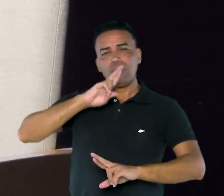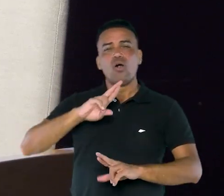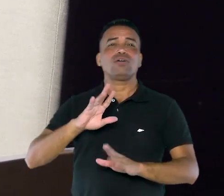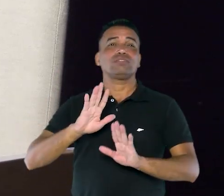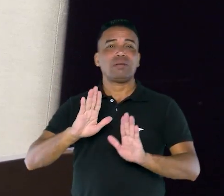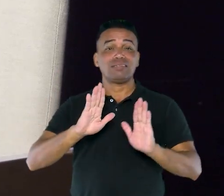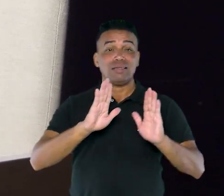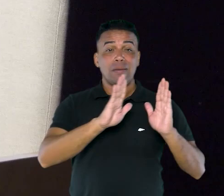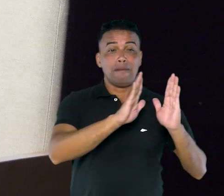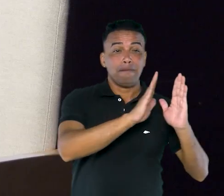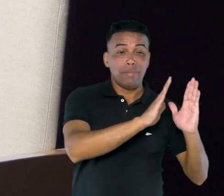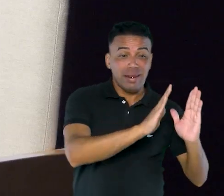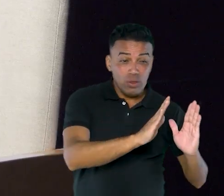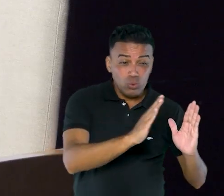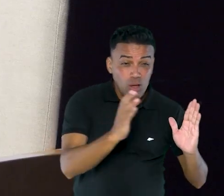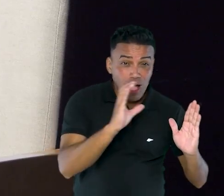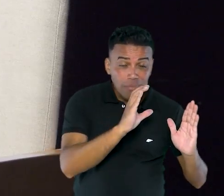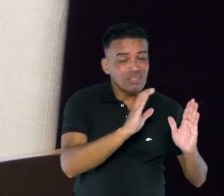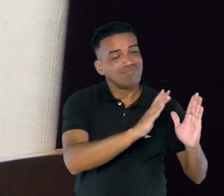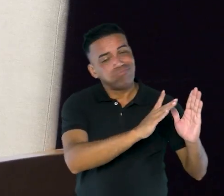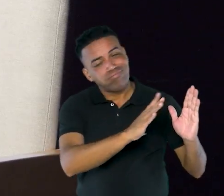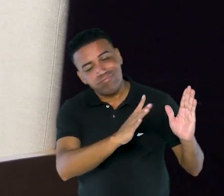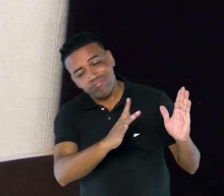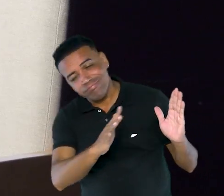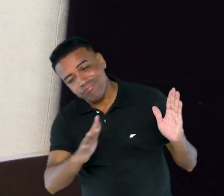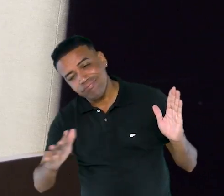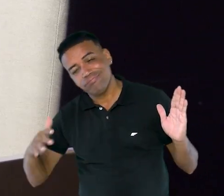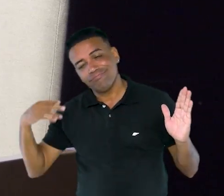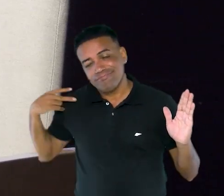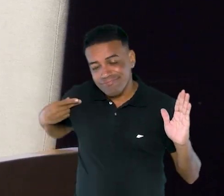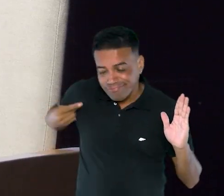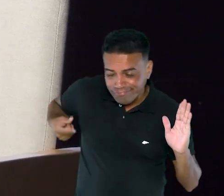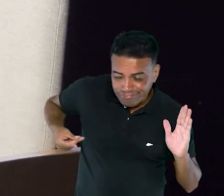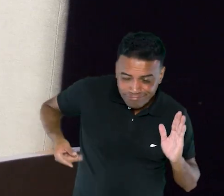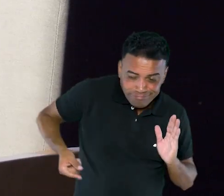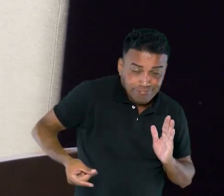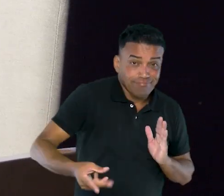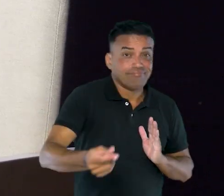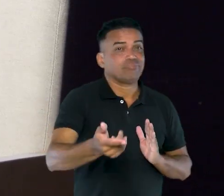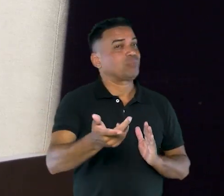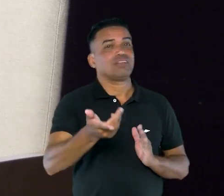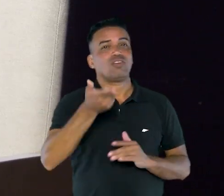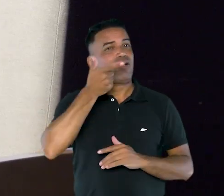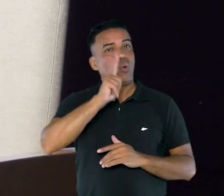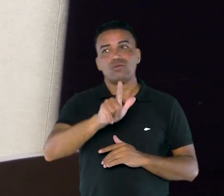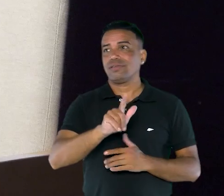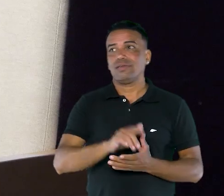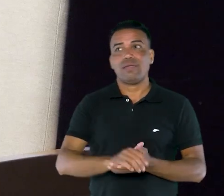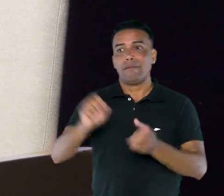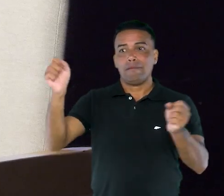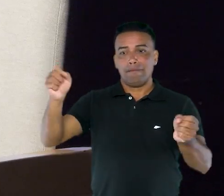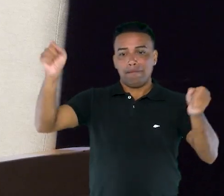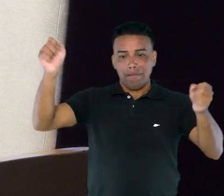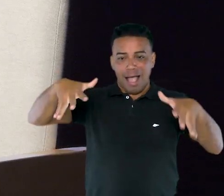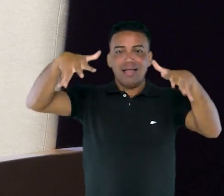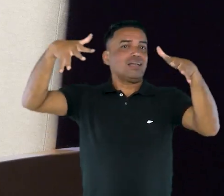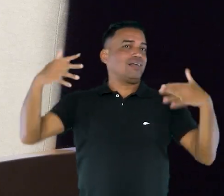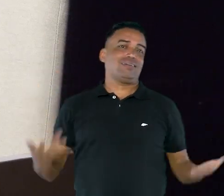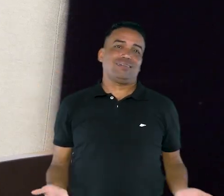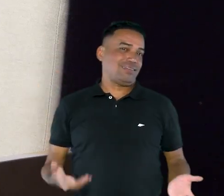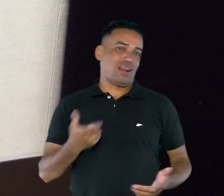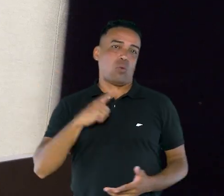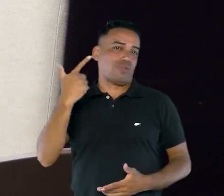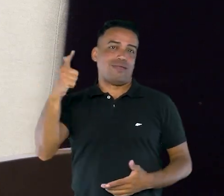a longo prazo. Não tem saída fácil para esse lugar que a gente está. A gente não vai sair daqui por um milagre. Então,